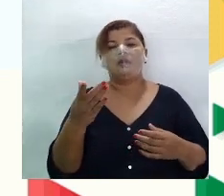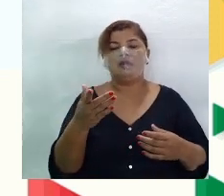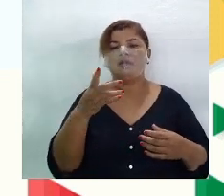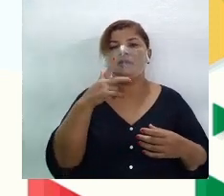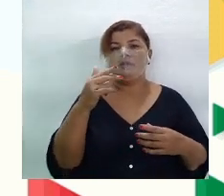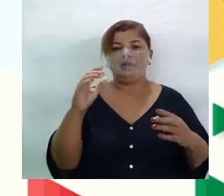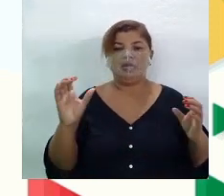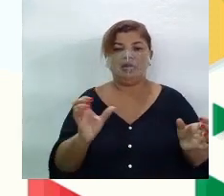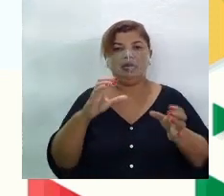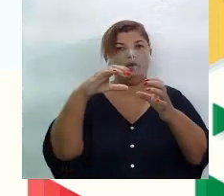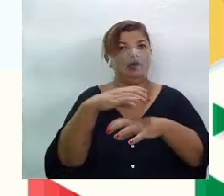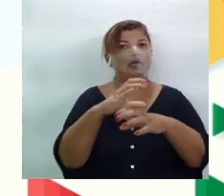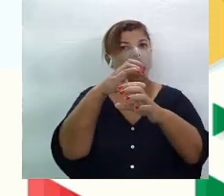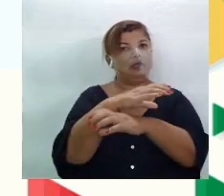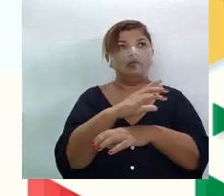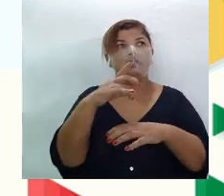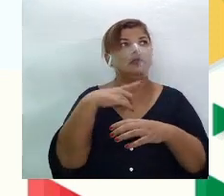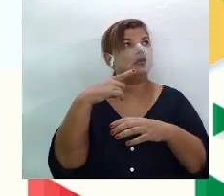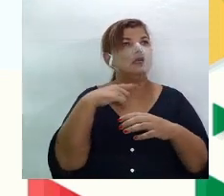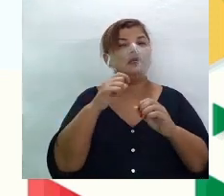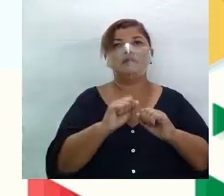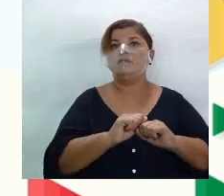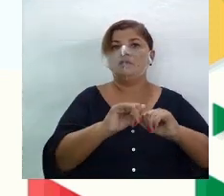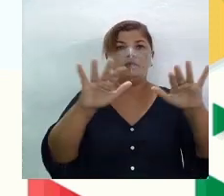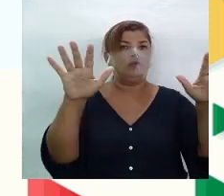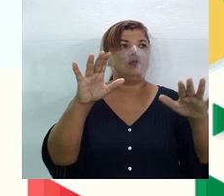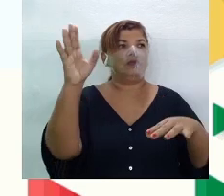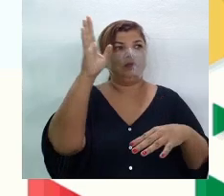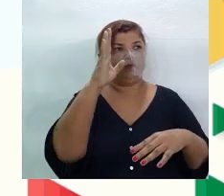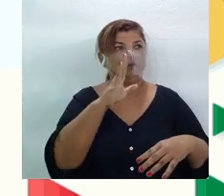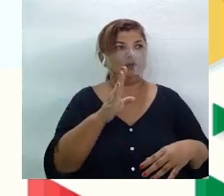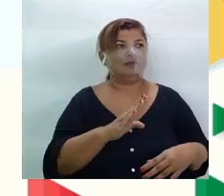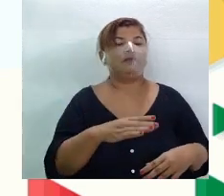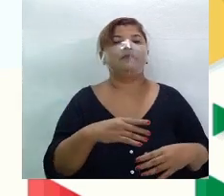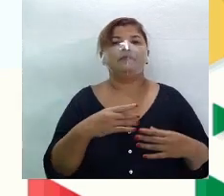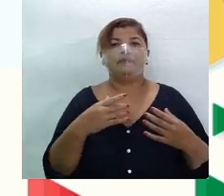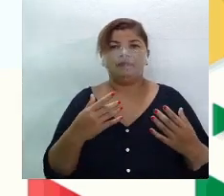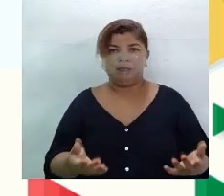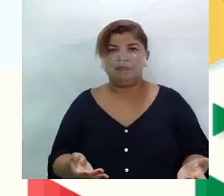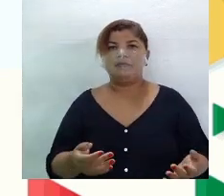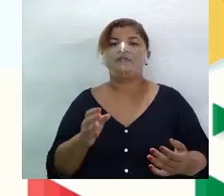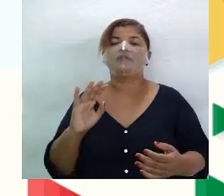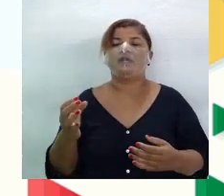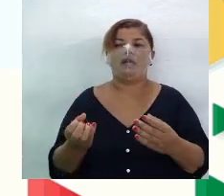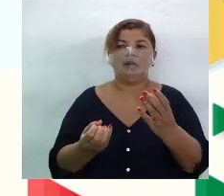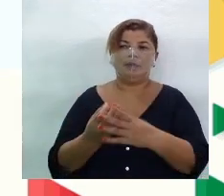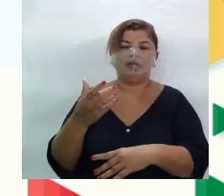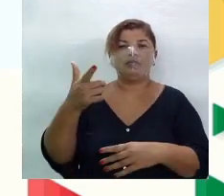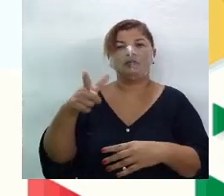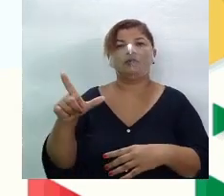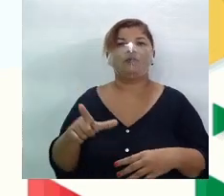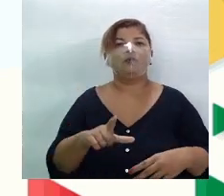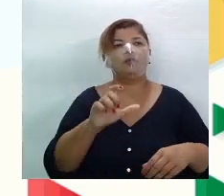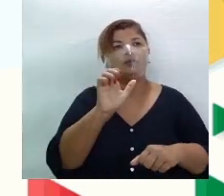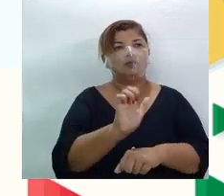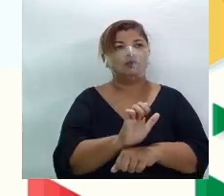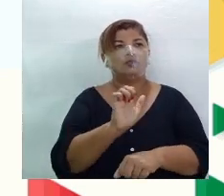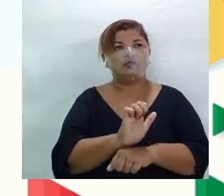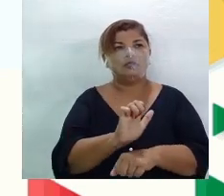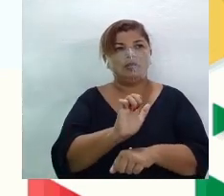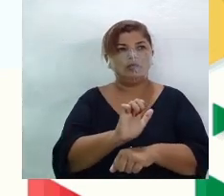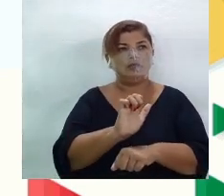que transcendesse o Recife, né? Ou seja, tem outras aparições, né? Outros relatos. Apareceu também em outros estados, e aí ele faz até